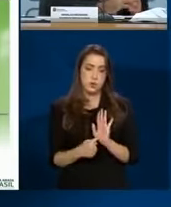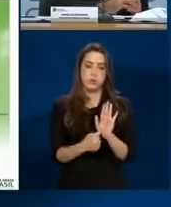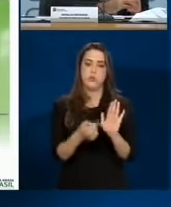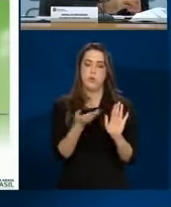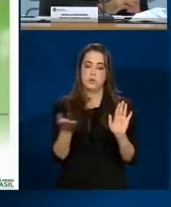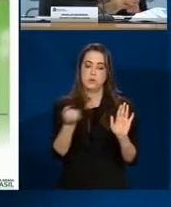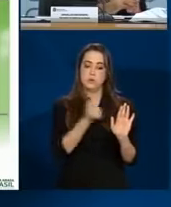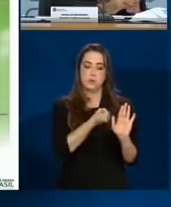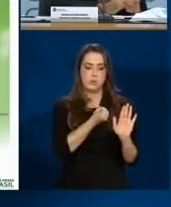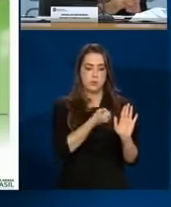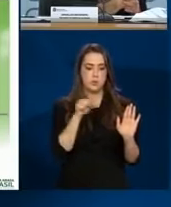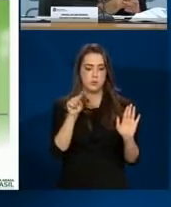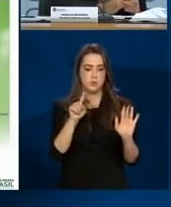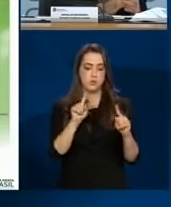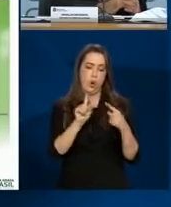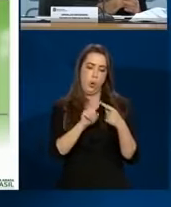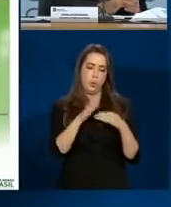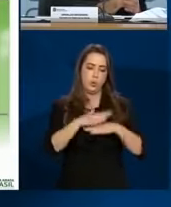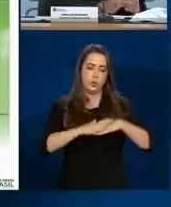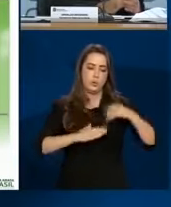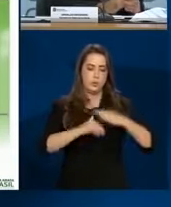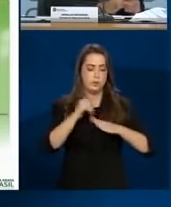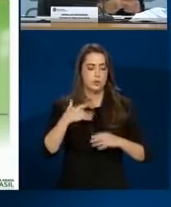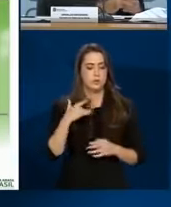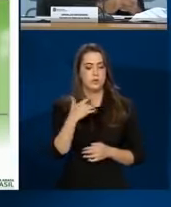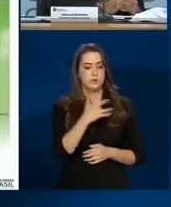dados com relação aos profissionais de saúde.